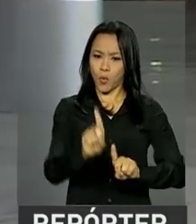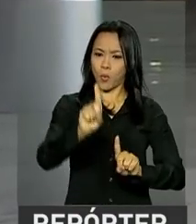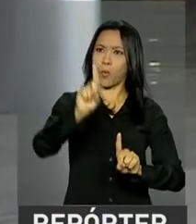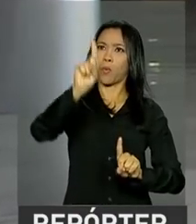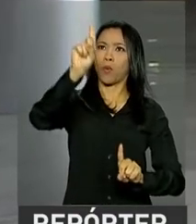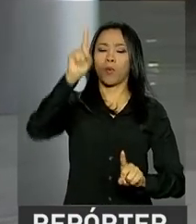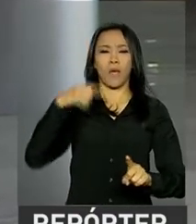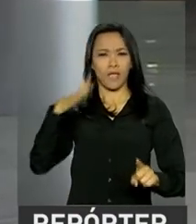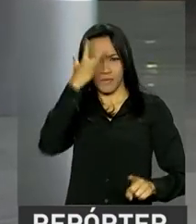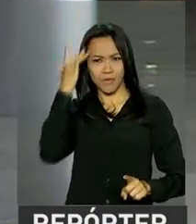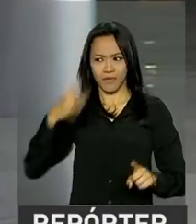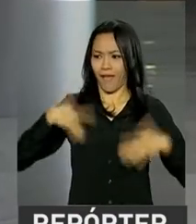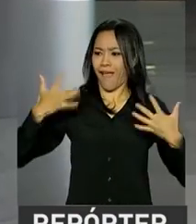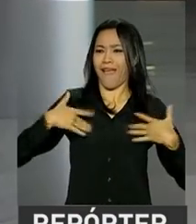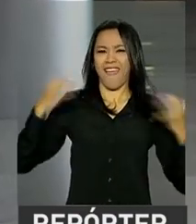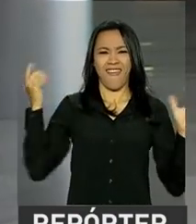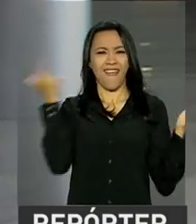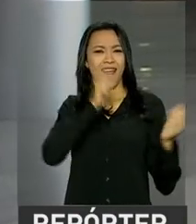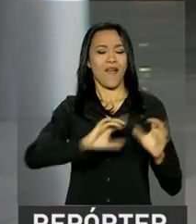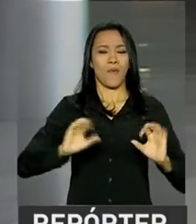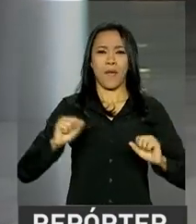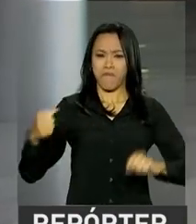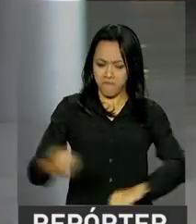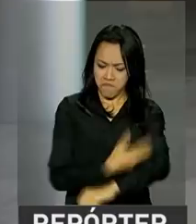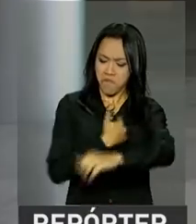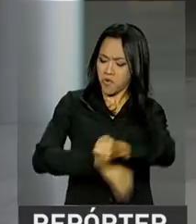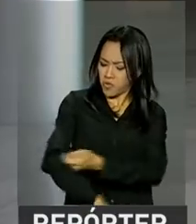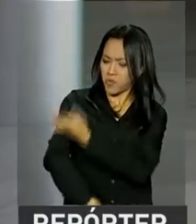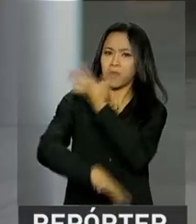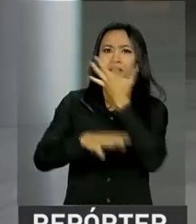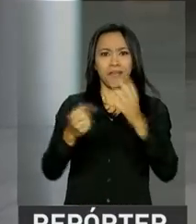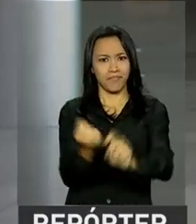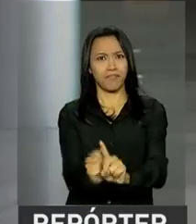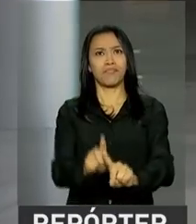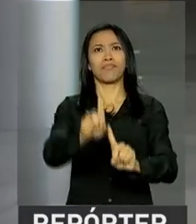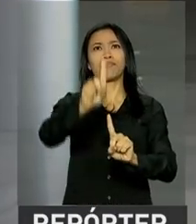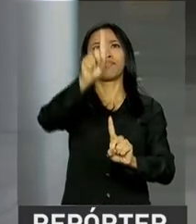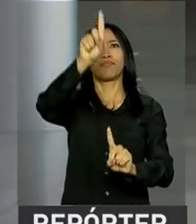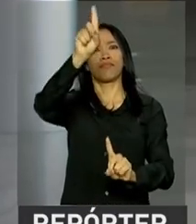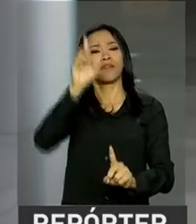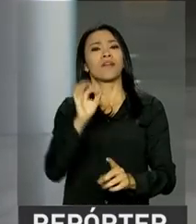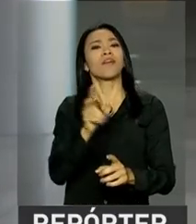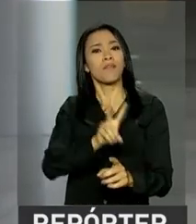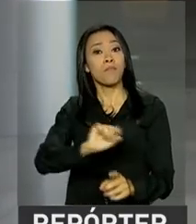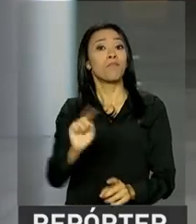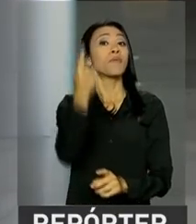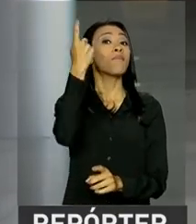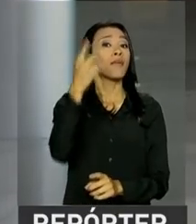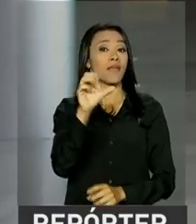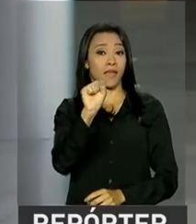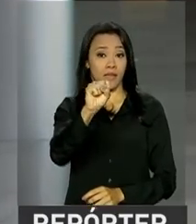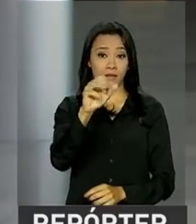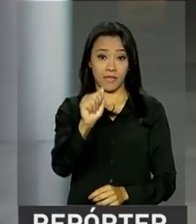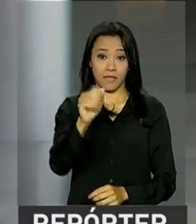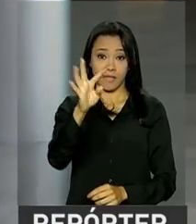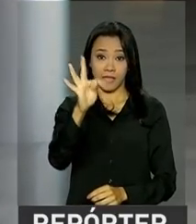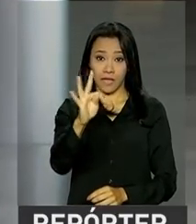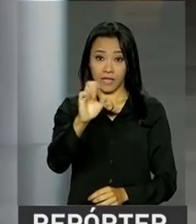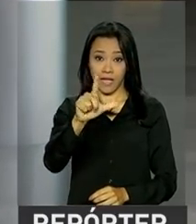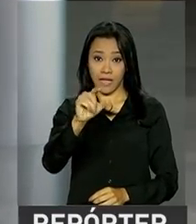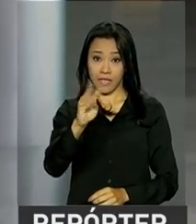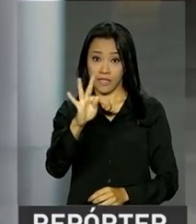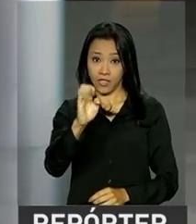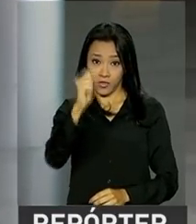do lançamento foi realmente emocionante ver a partida do foguete que levou ao espaço esse primeiro satélite brasileiro vamos